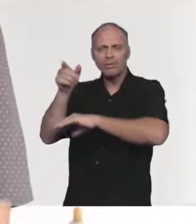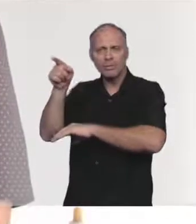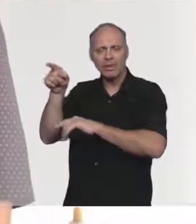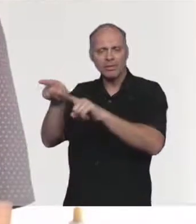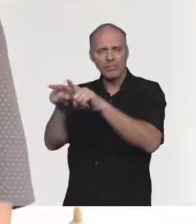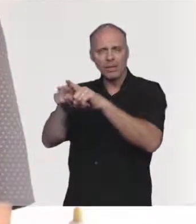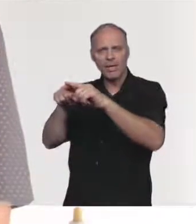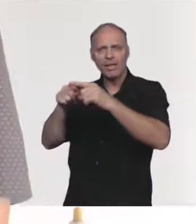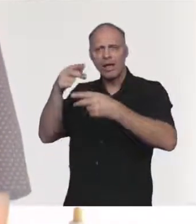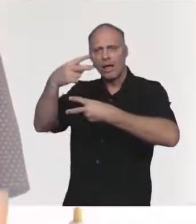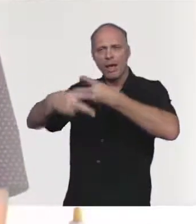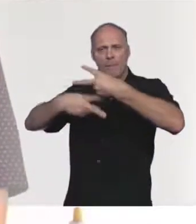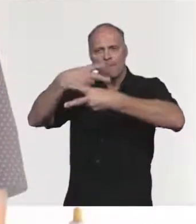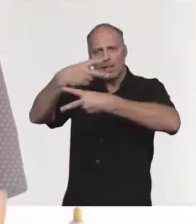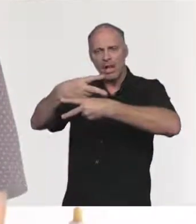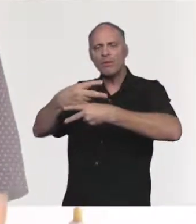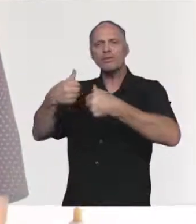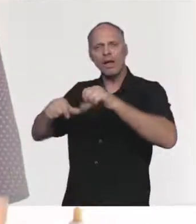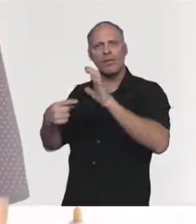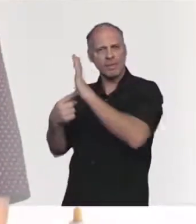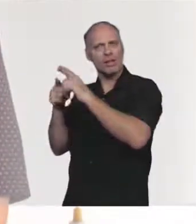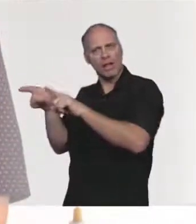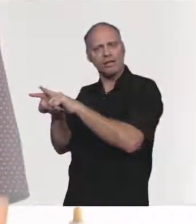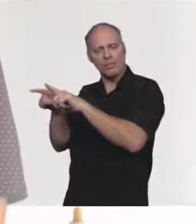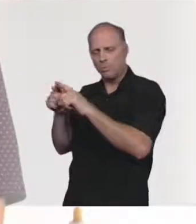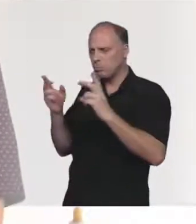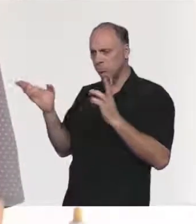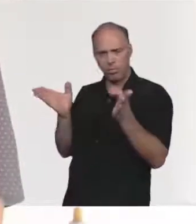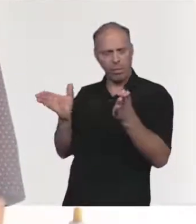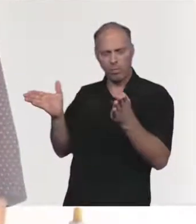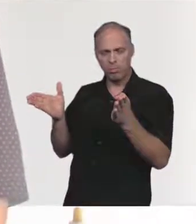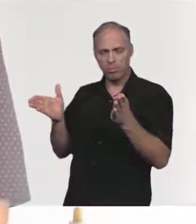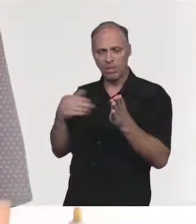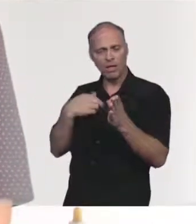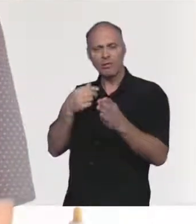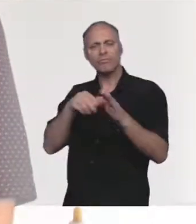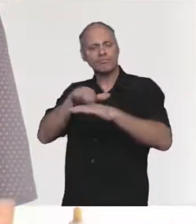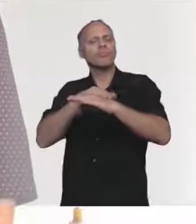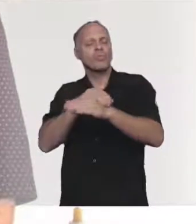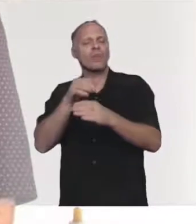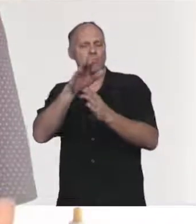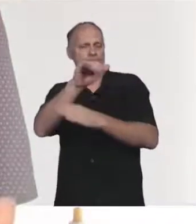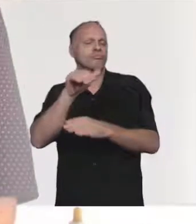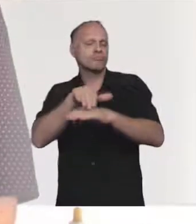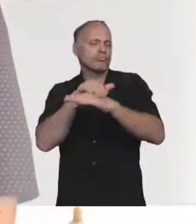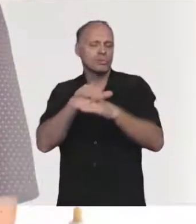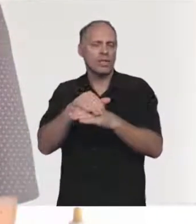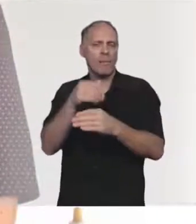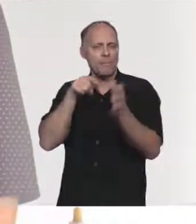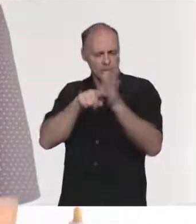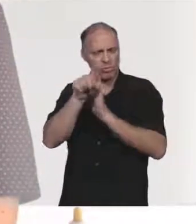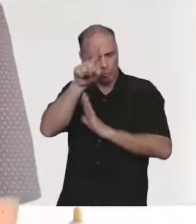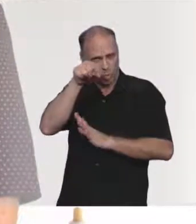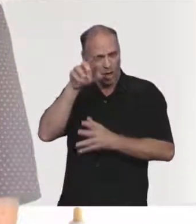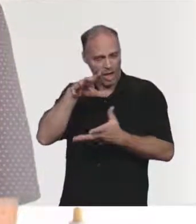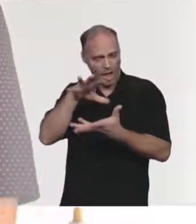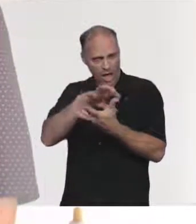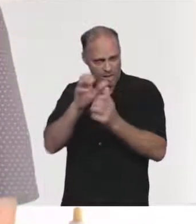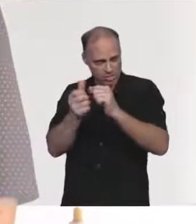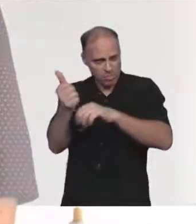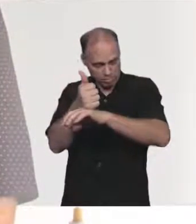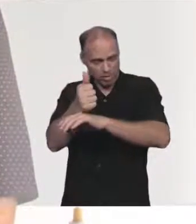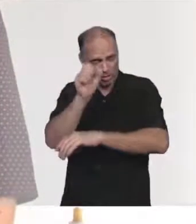E aí eu fui falar com ele. Eu perguntei se ele era o artista e